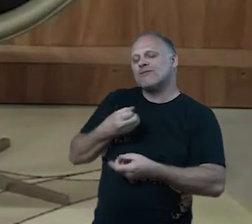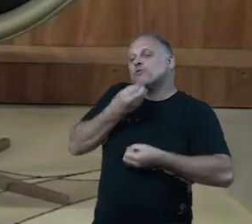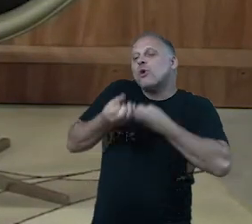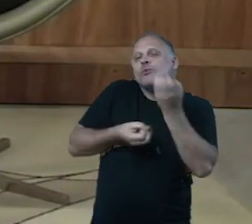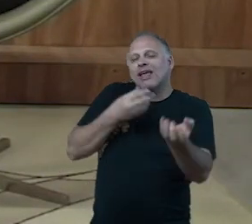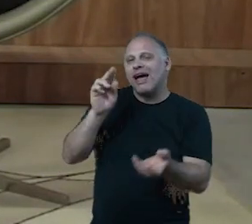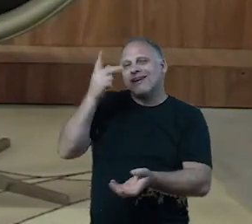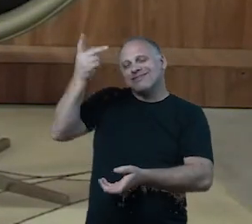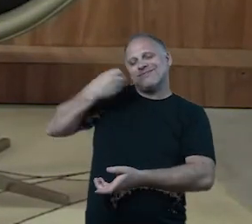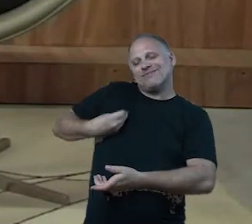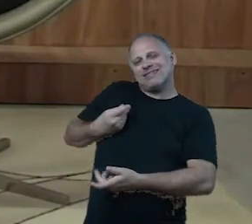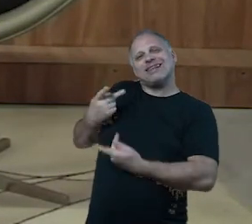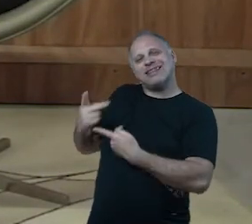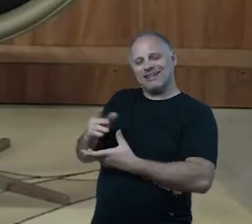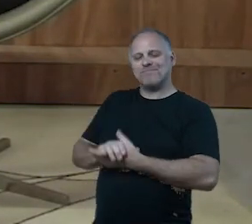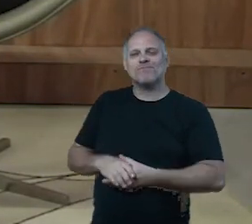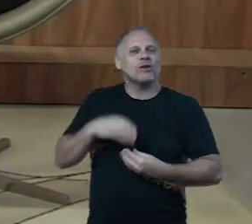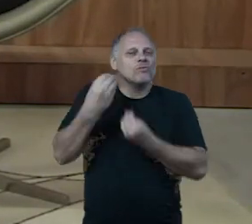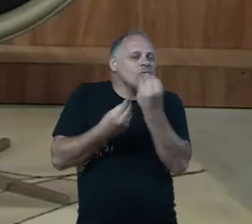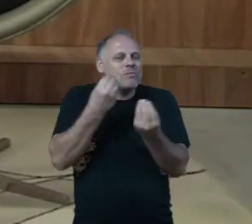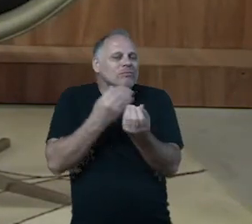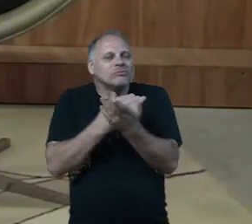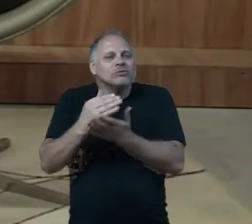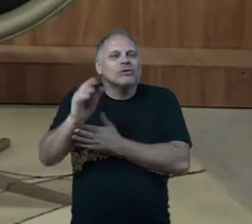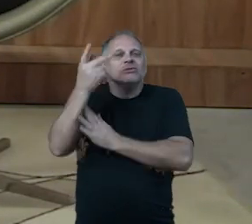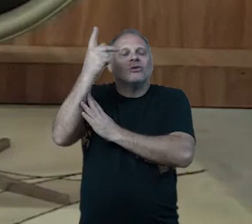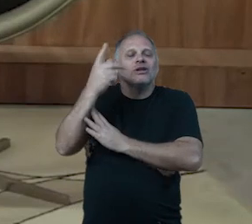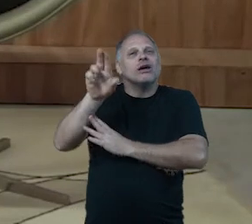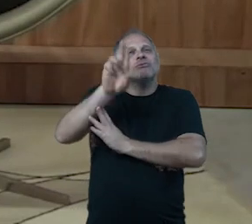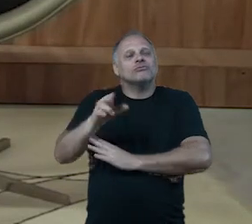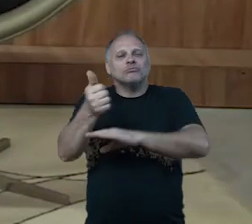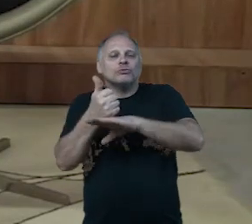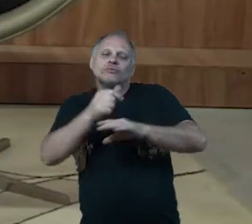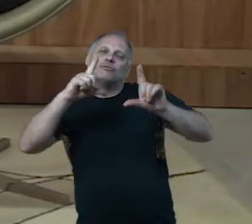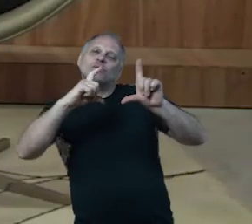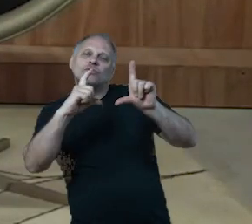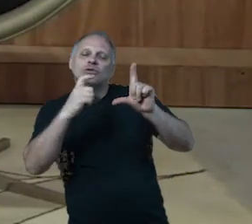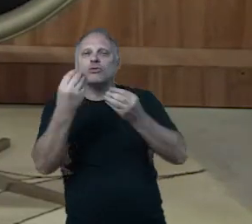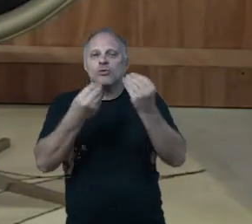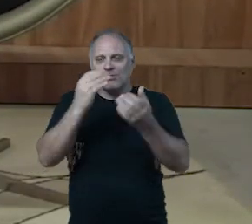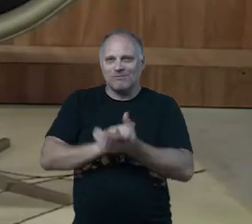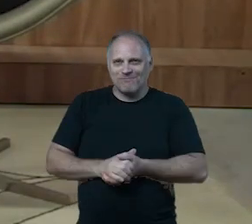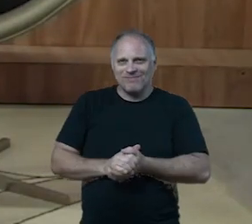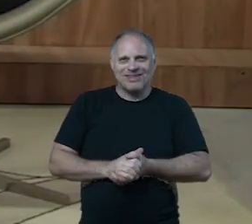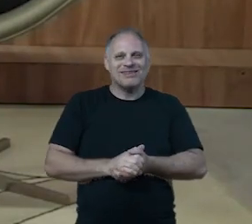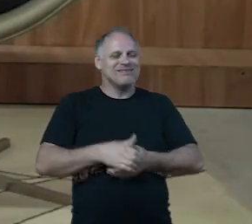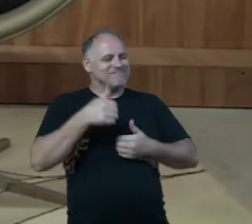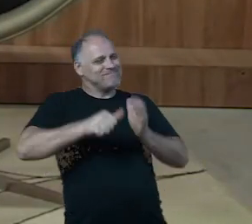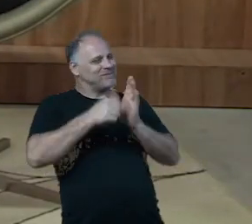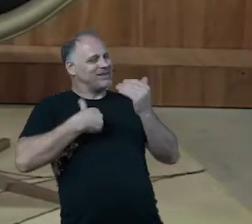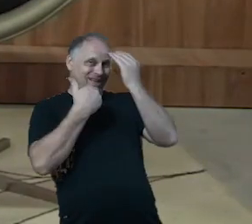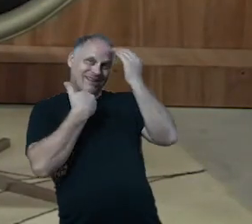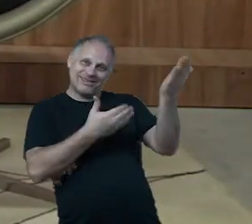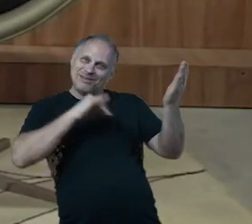então a trajetória dela. Natália, como é que começou a tua história com a fotografia? Conta para nós. Primeiramente, Aline, eu